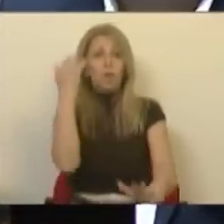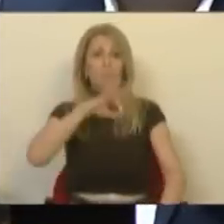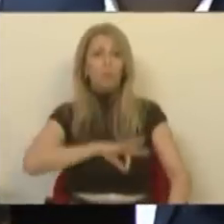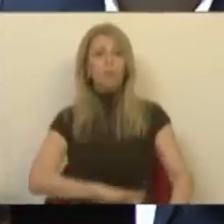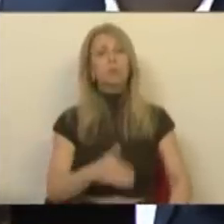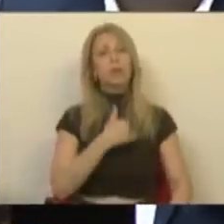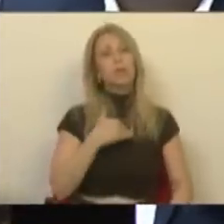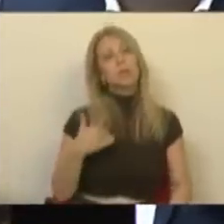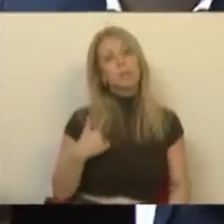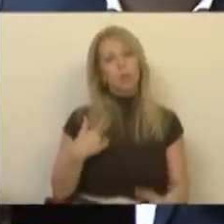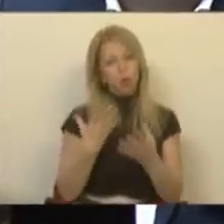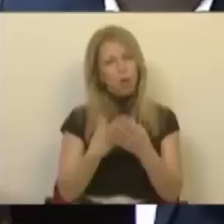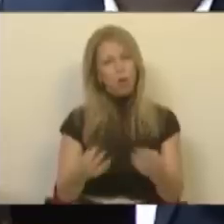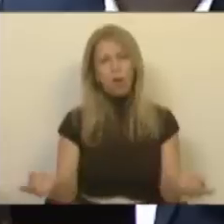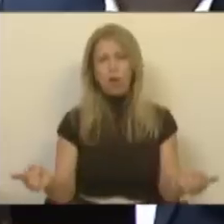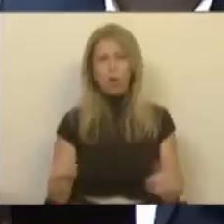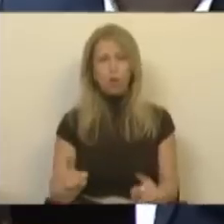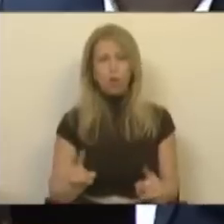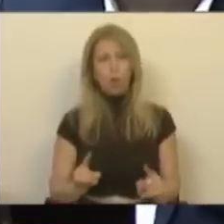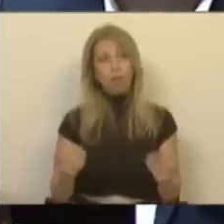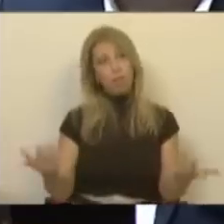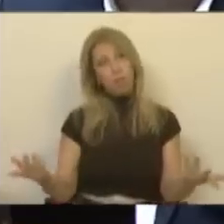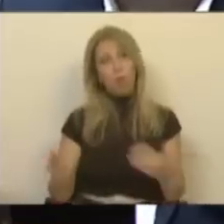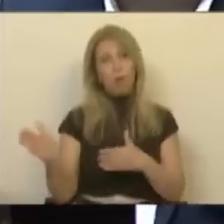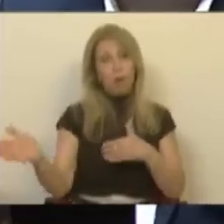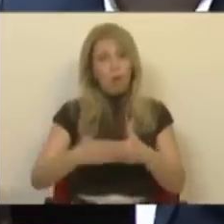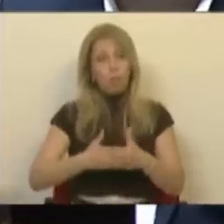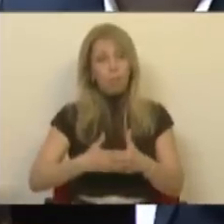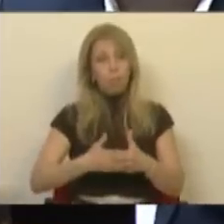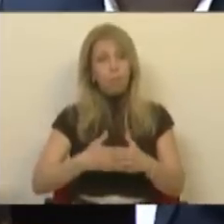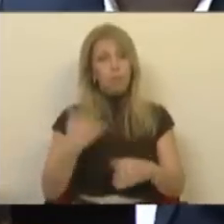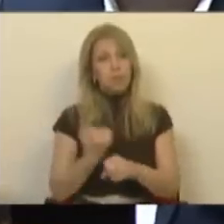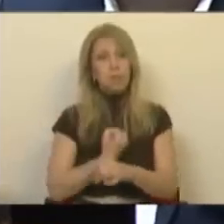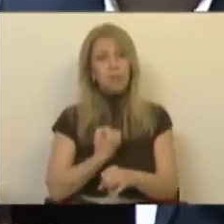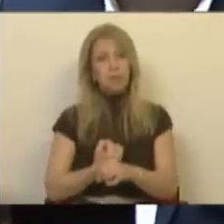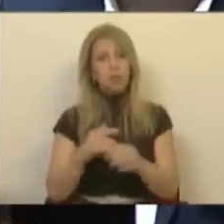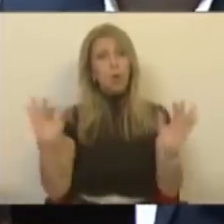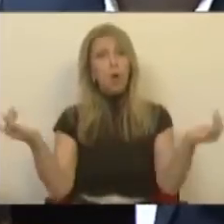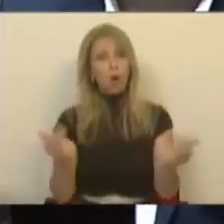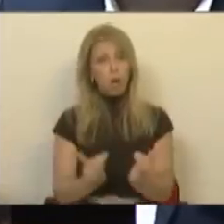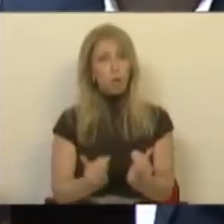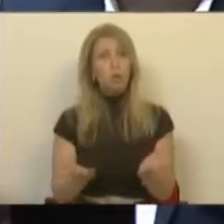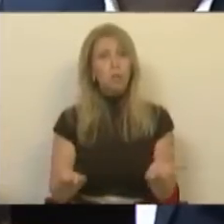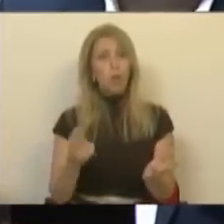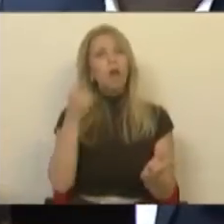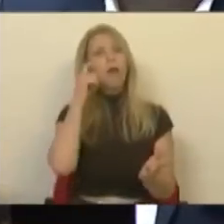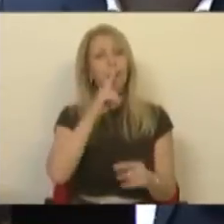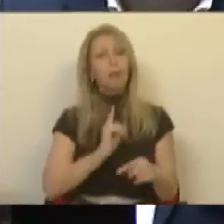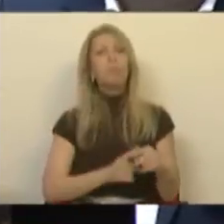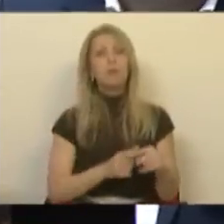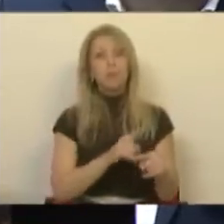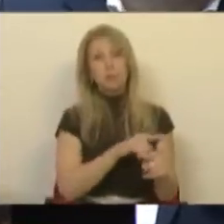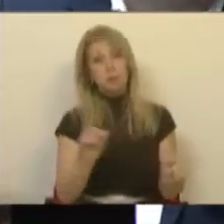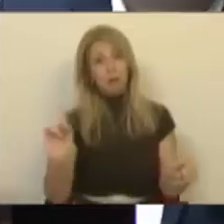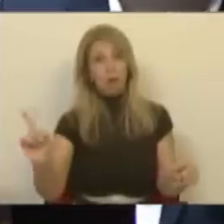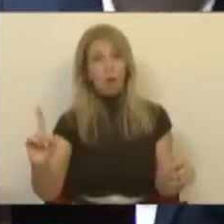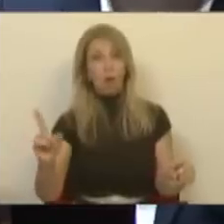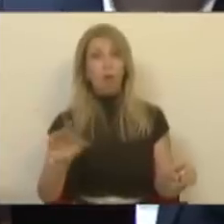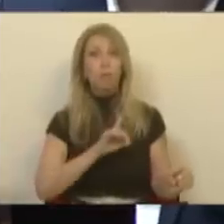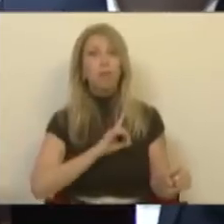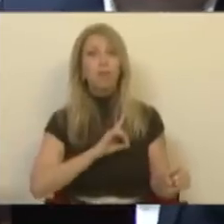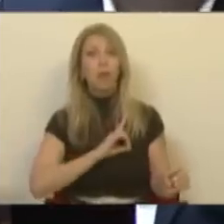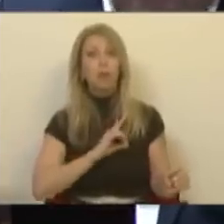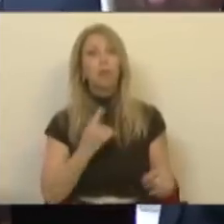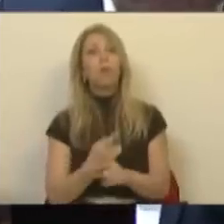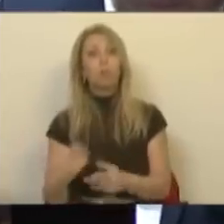resolvem com a redução e encerramento de serviços que há em beneficia com a redução da capacidade do SNS são os grupos privados que lucram